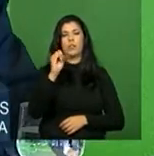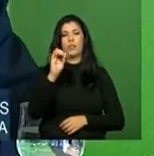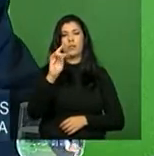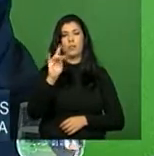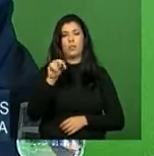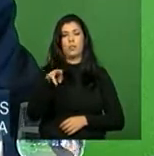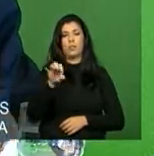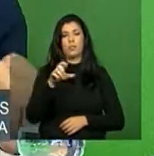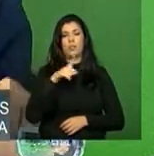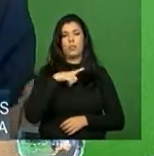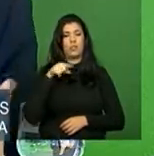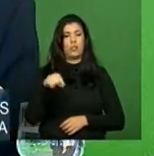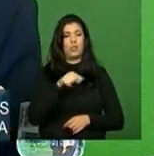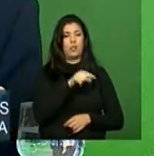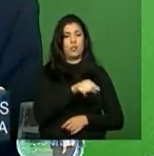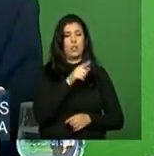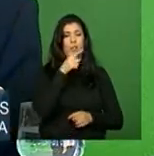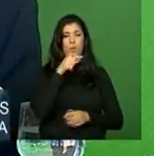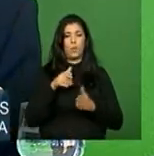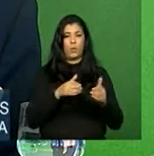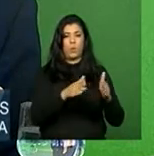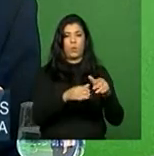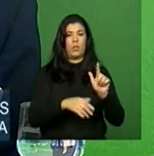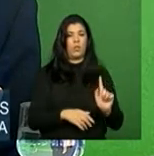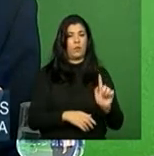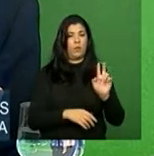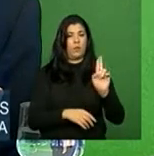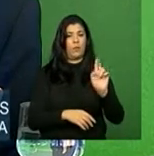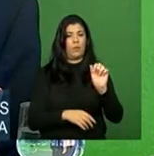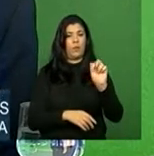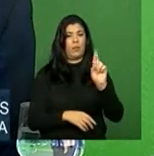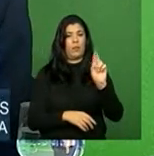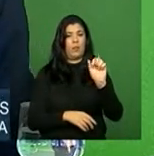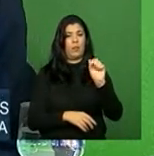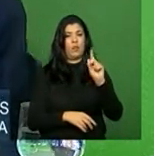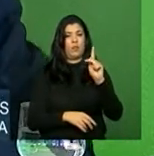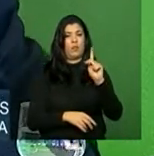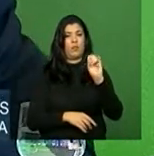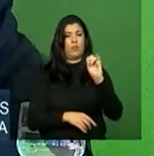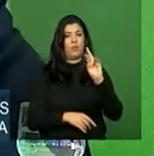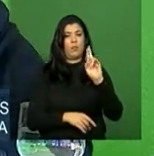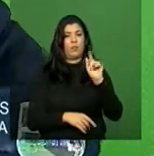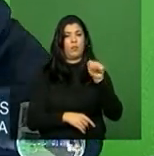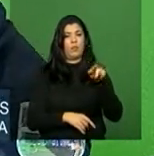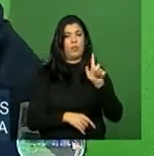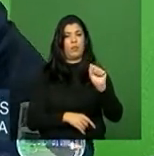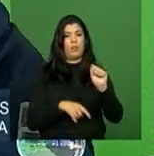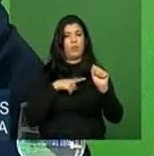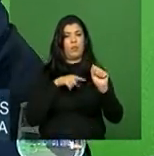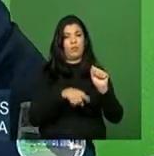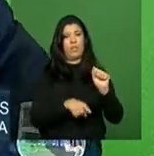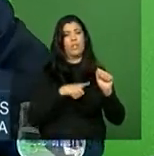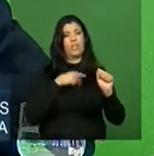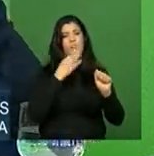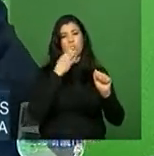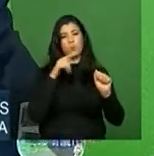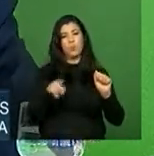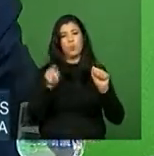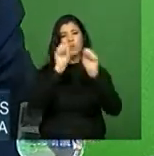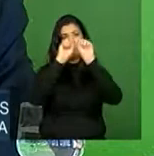e nós e vamos anteontem agora na terça-feira é com membranas